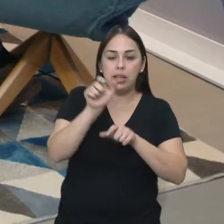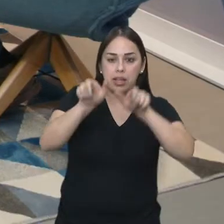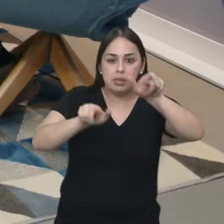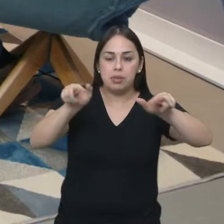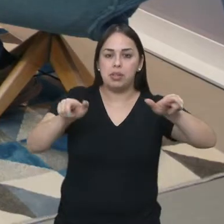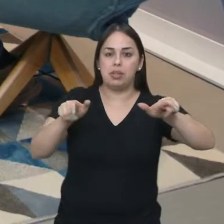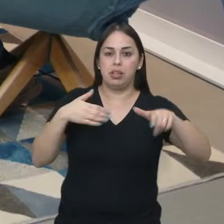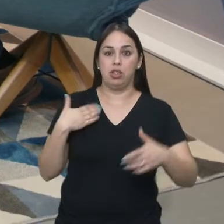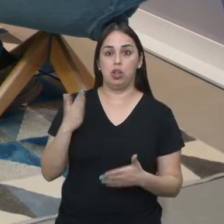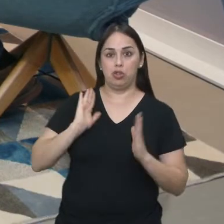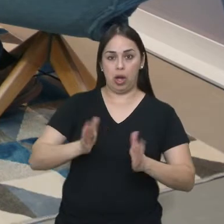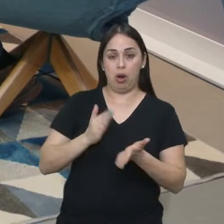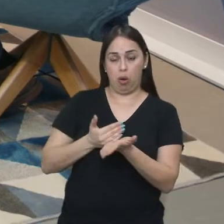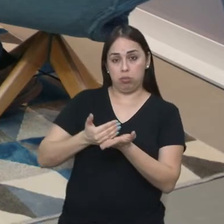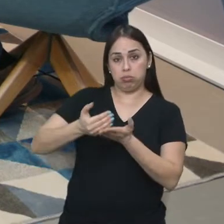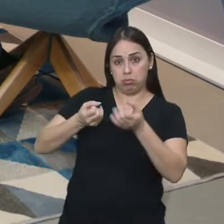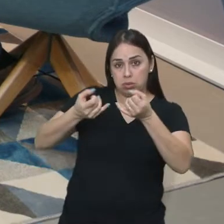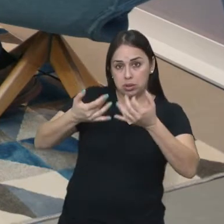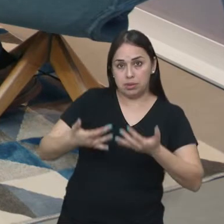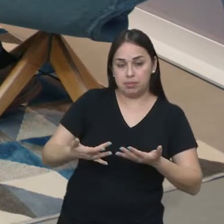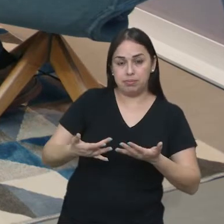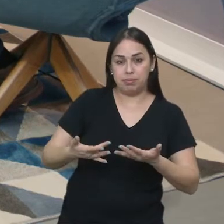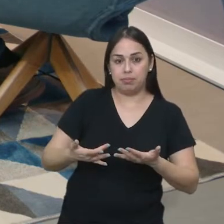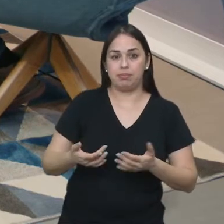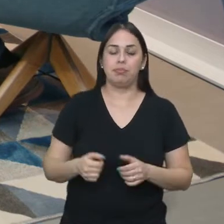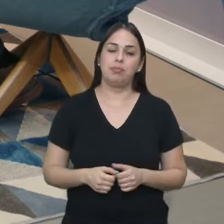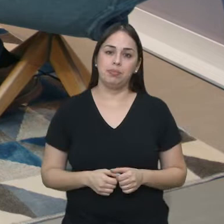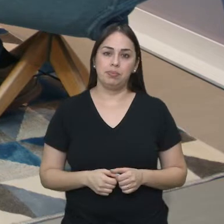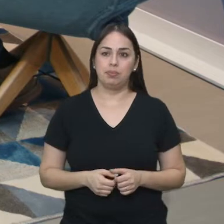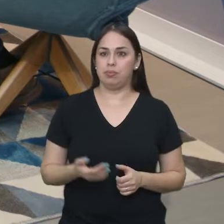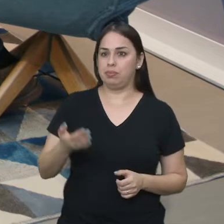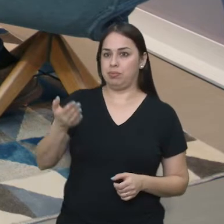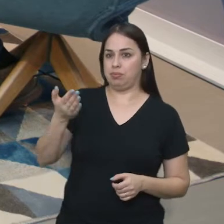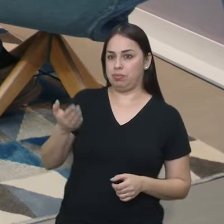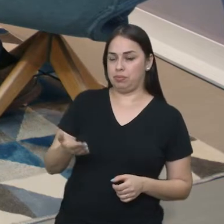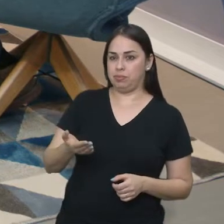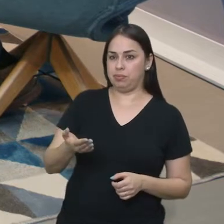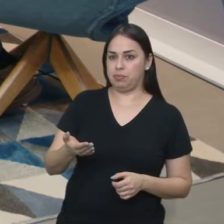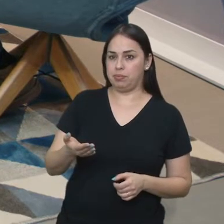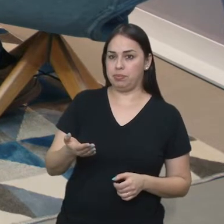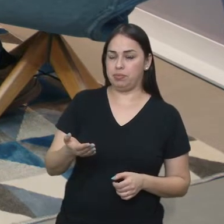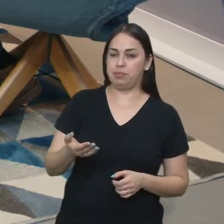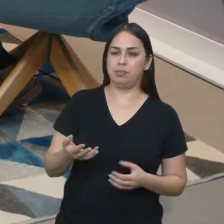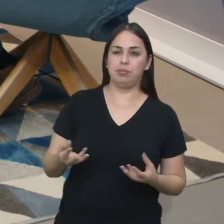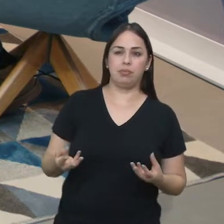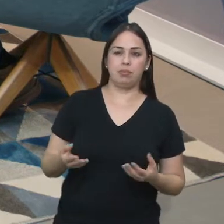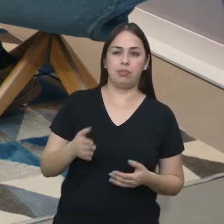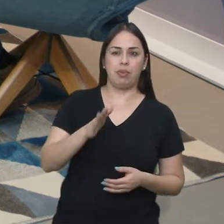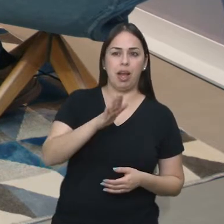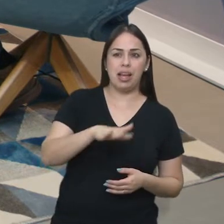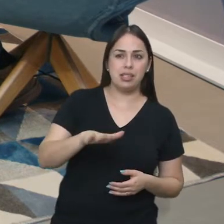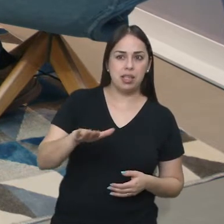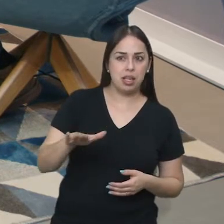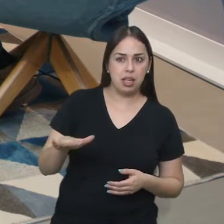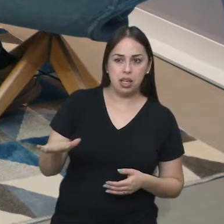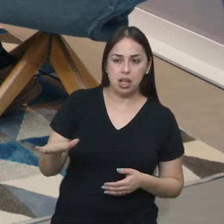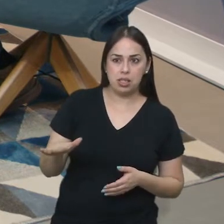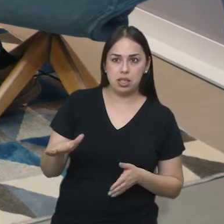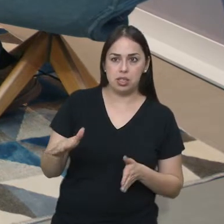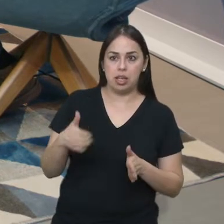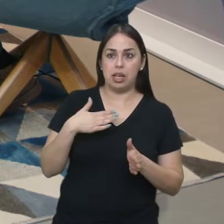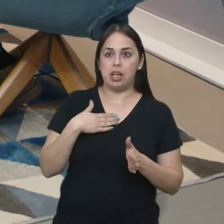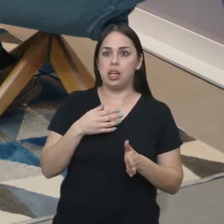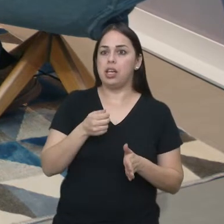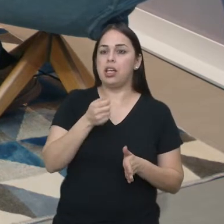já começou o programa falando sobre isso. Cristina, as crianças que não estão com a carteira